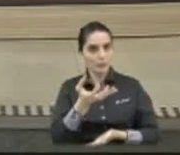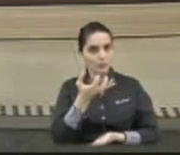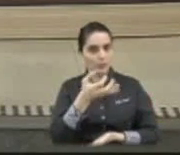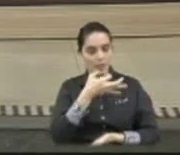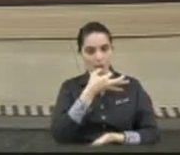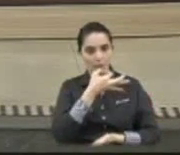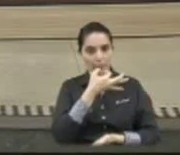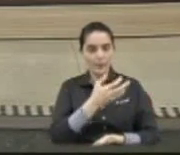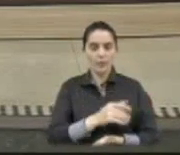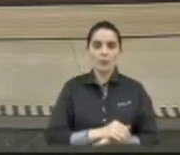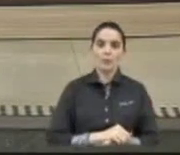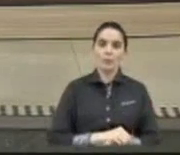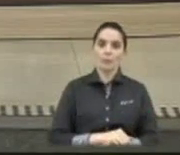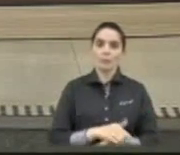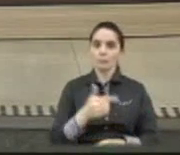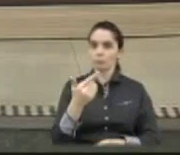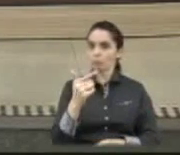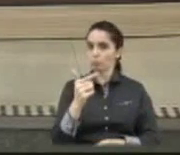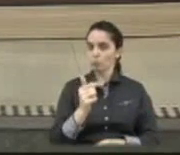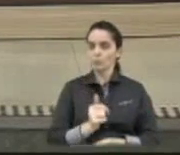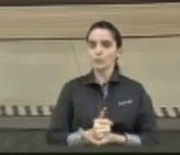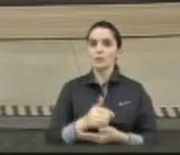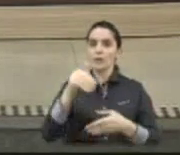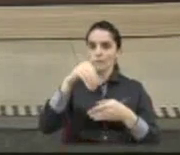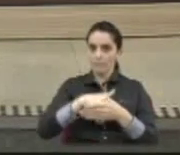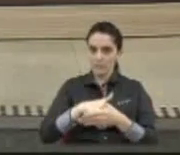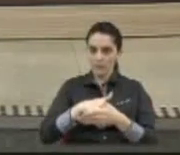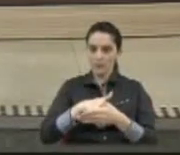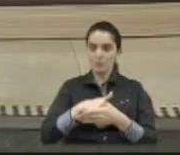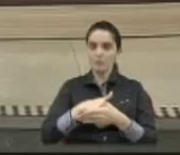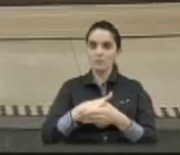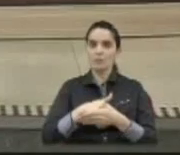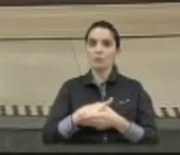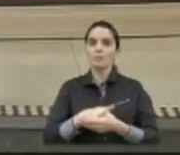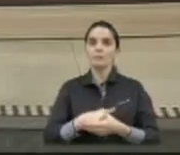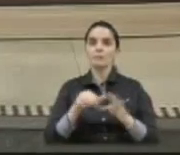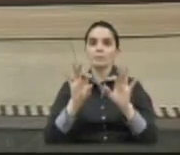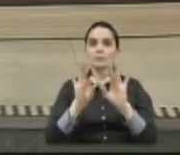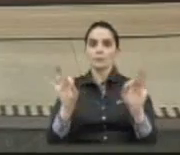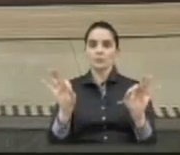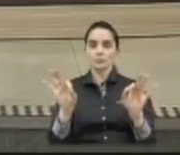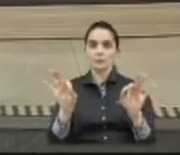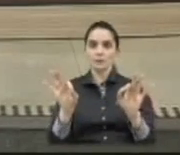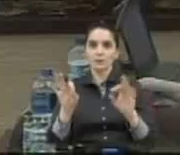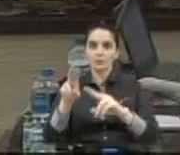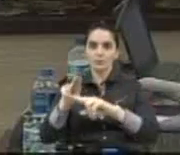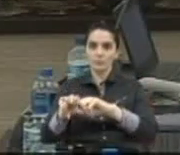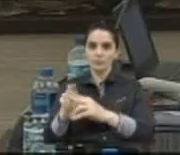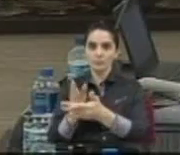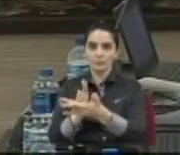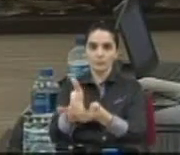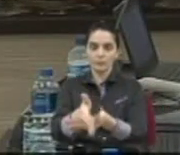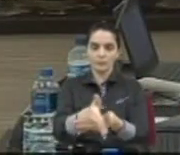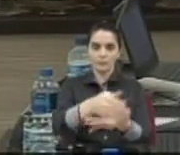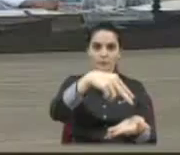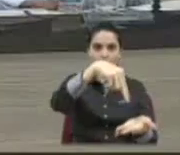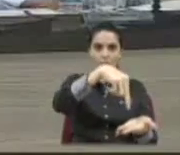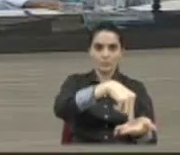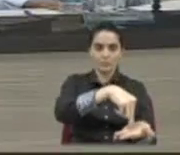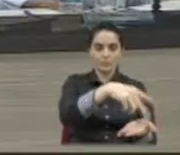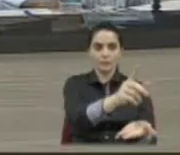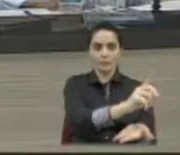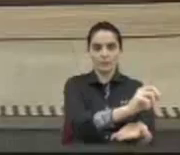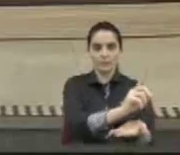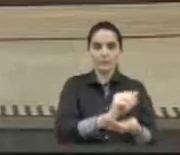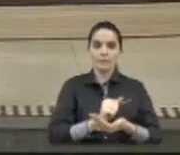discutir? Não havendo, vai à votação. E a votação é simbólica. Os sentados aprovam, os